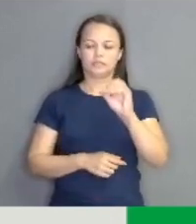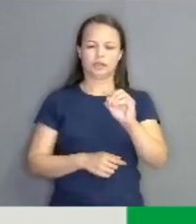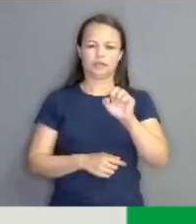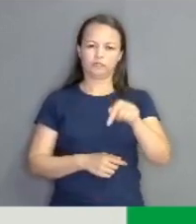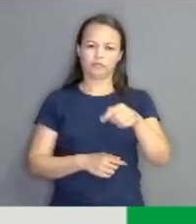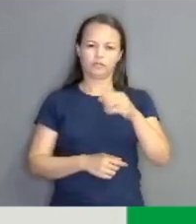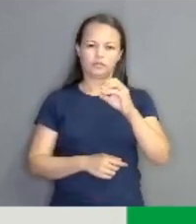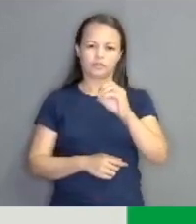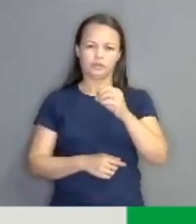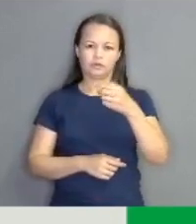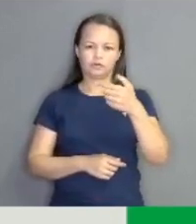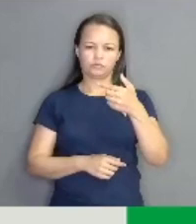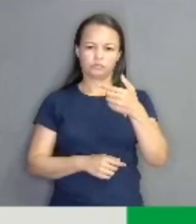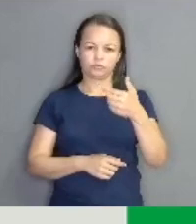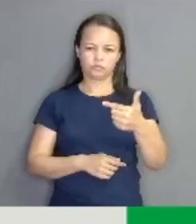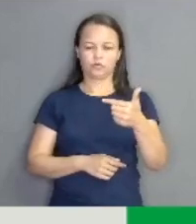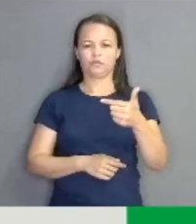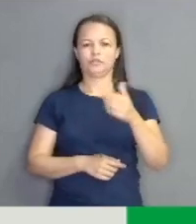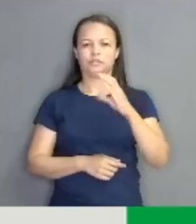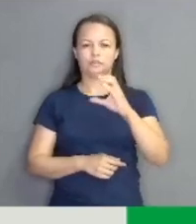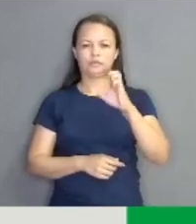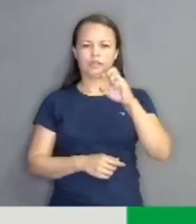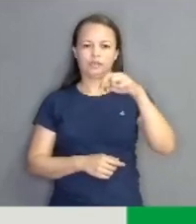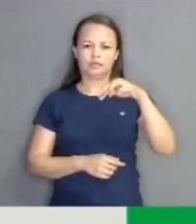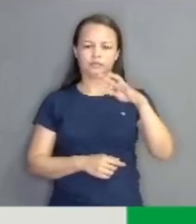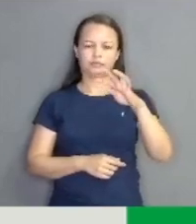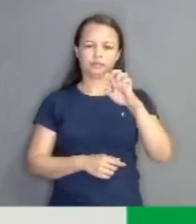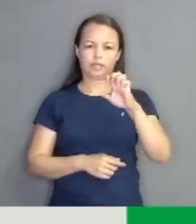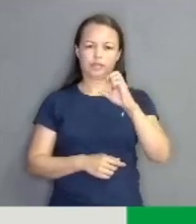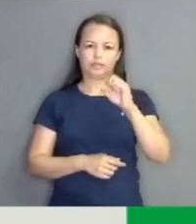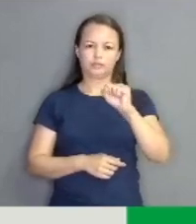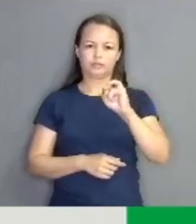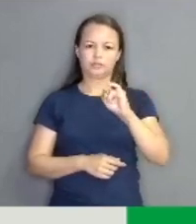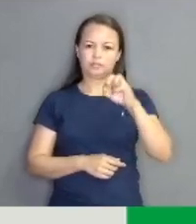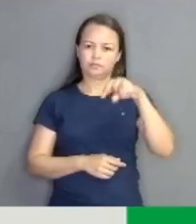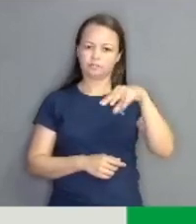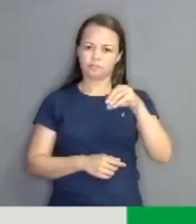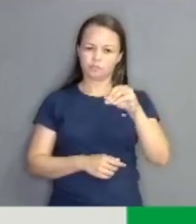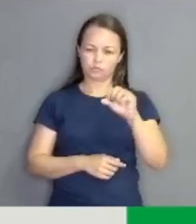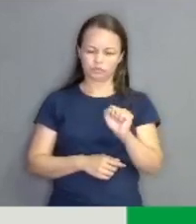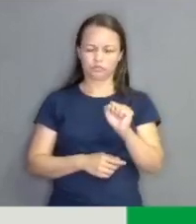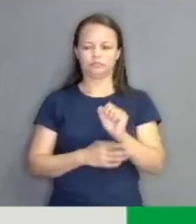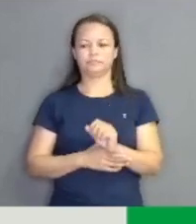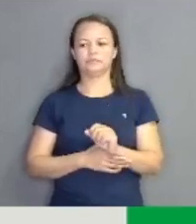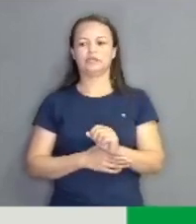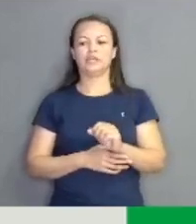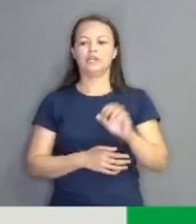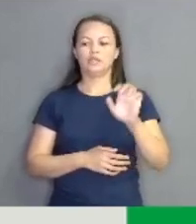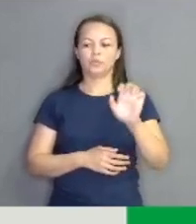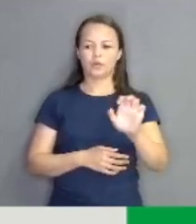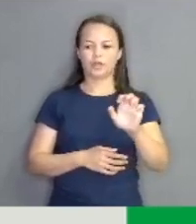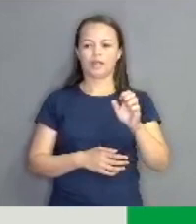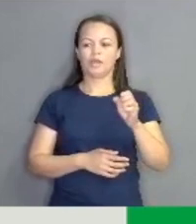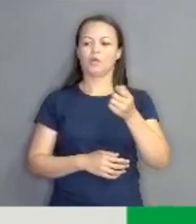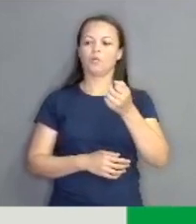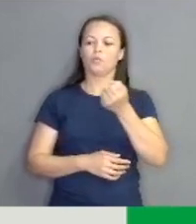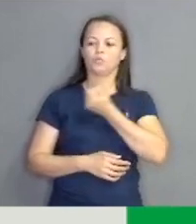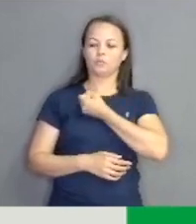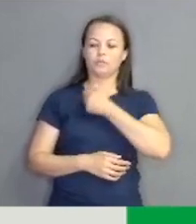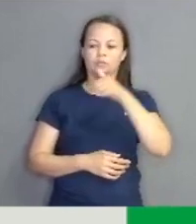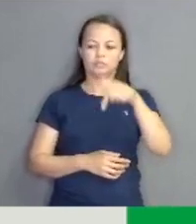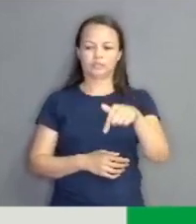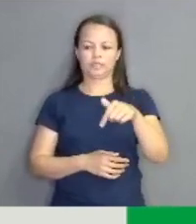0,02 centésimos. E o algarismo 7, qual a representação dele? Nesse número aqui, ó,